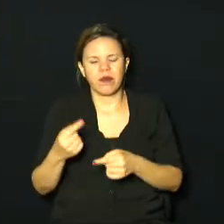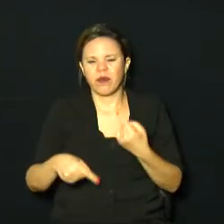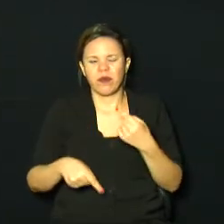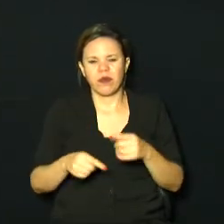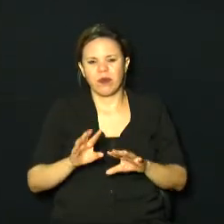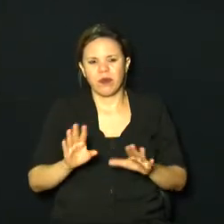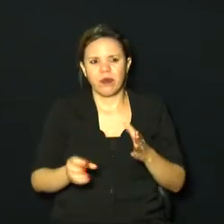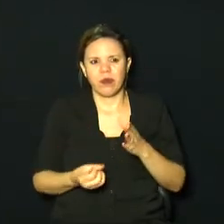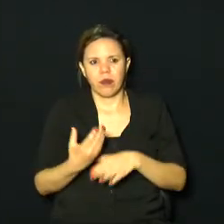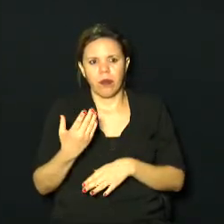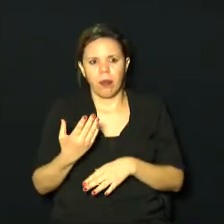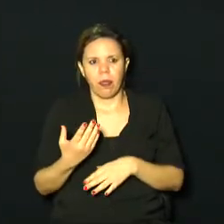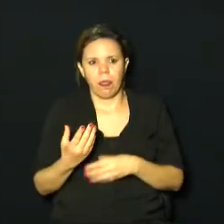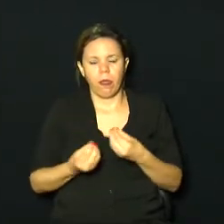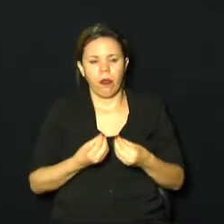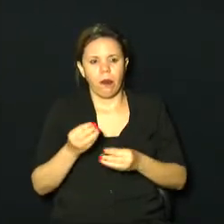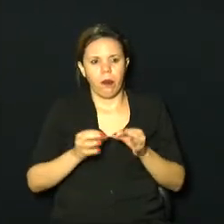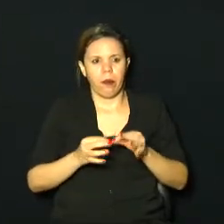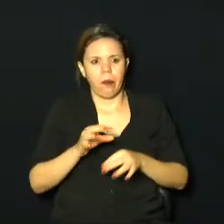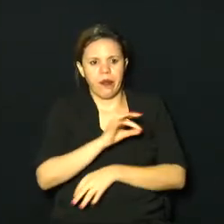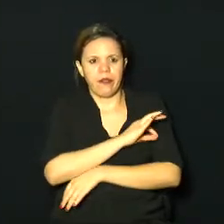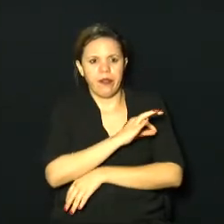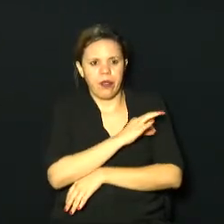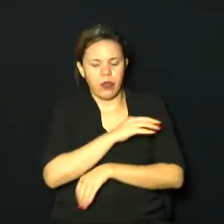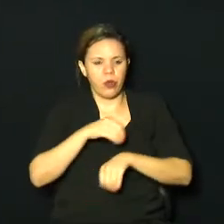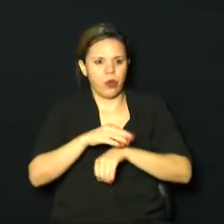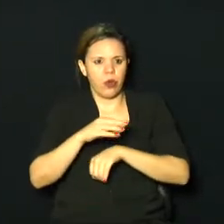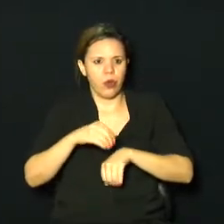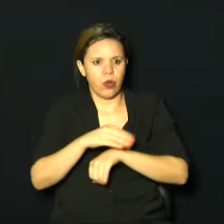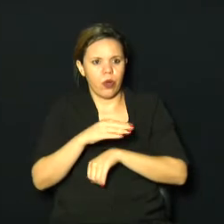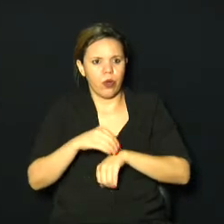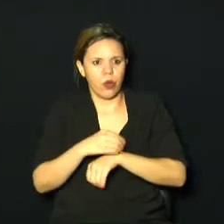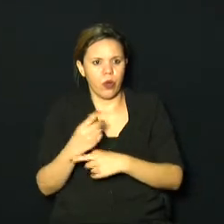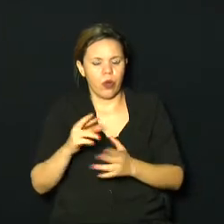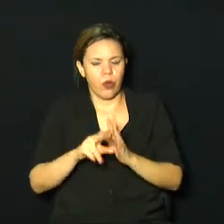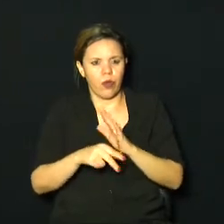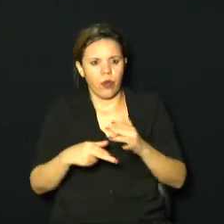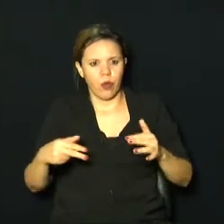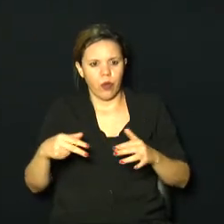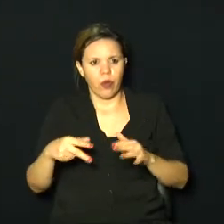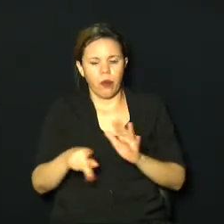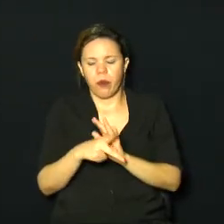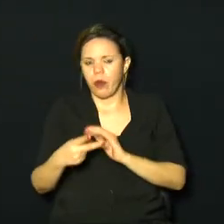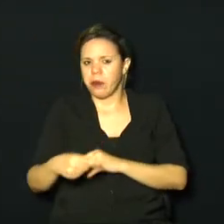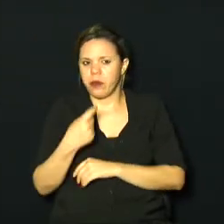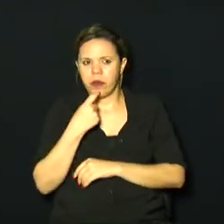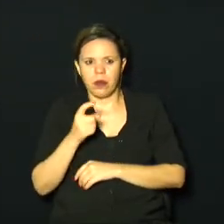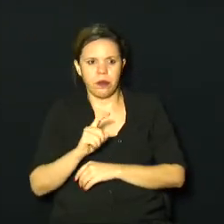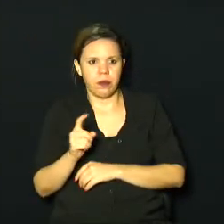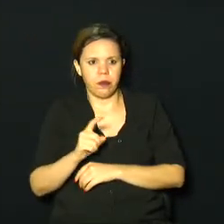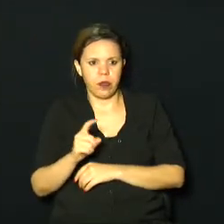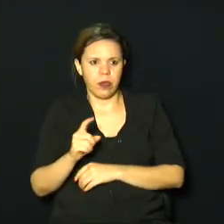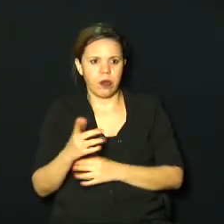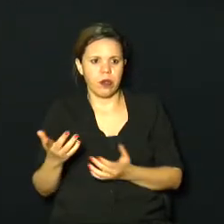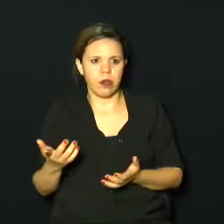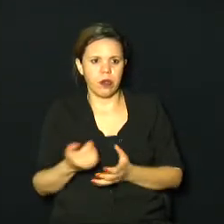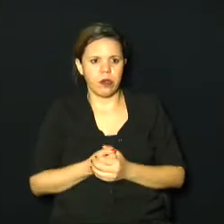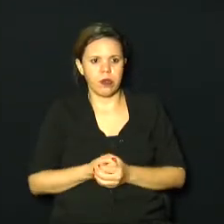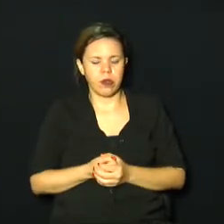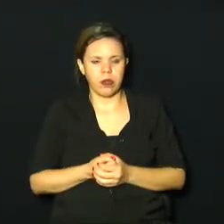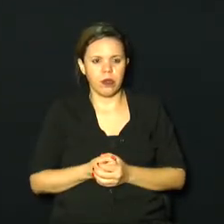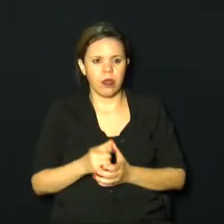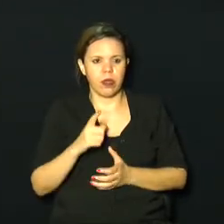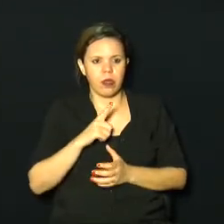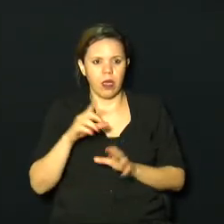colocada e como a prefeitura reproduz, assim como outras, não é exclusivo de Campinas, mas a Prefeitura de Campinas, que tem